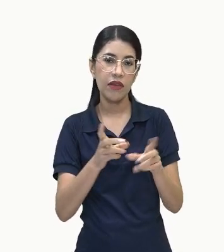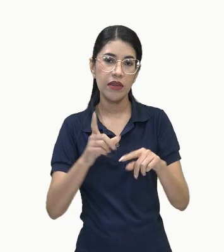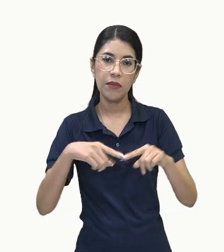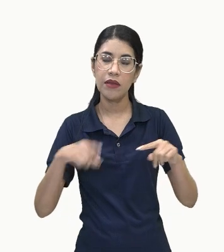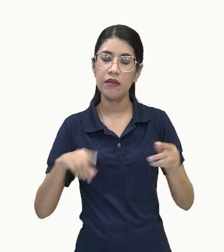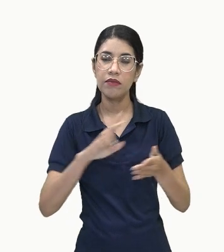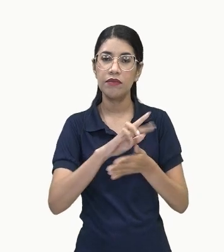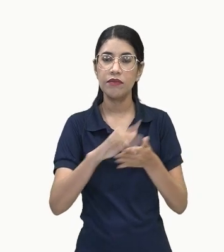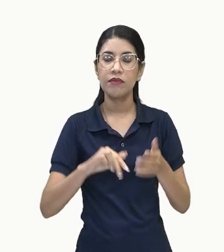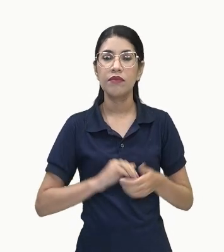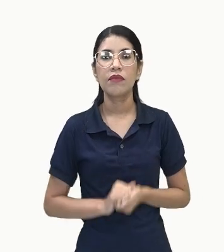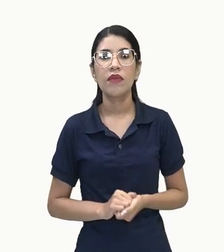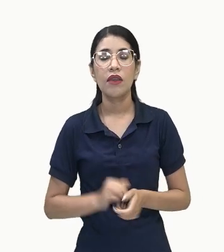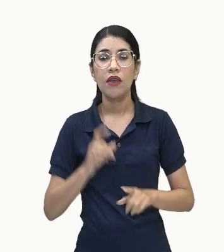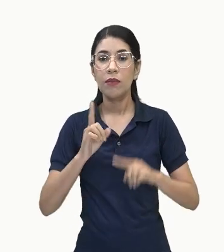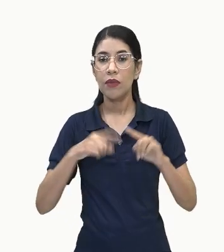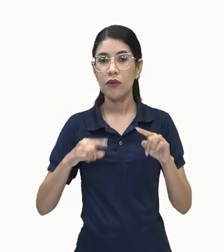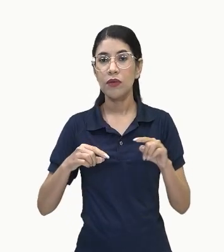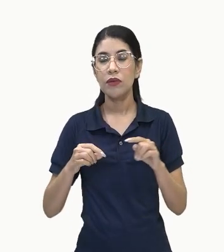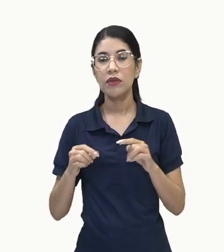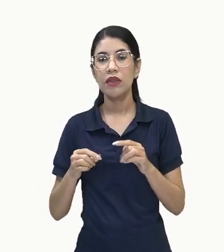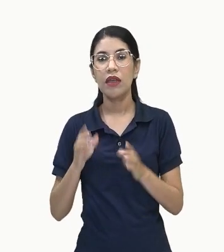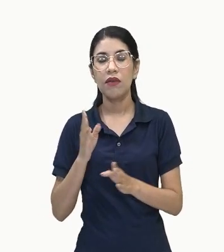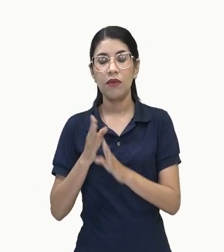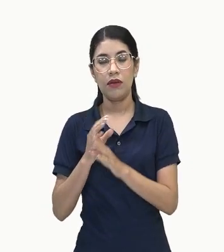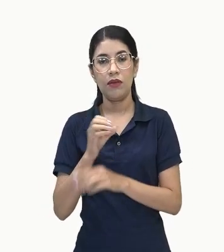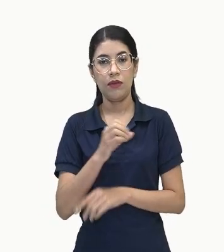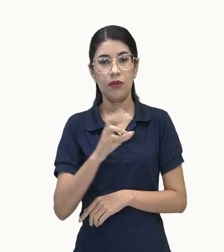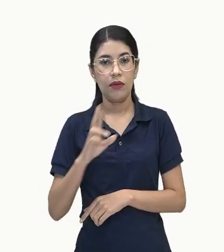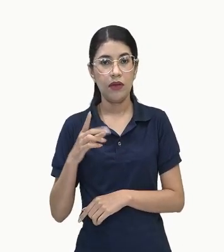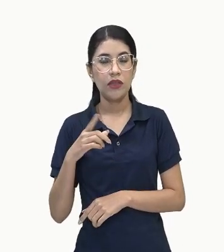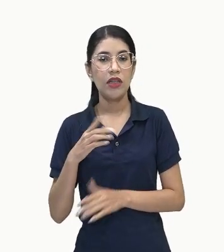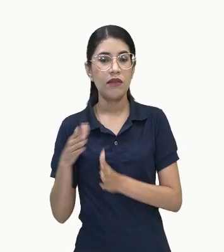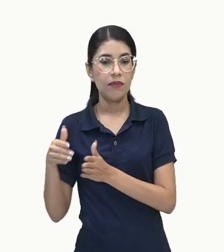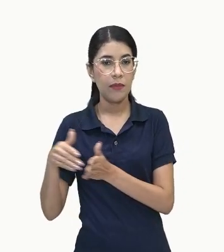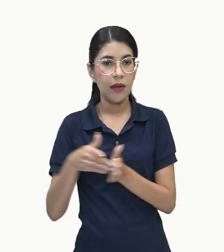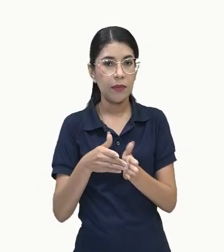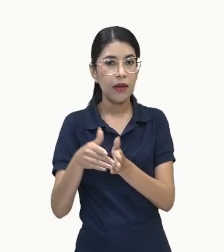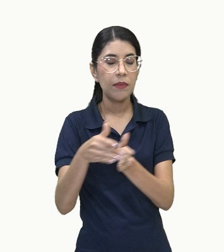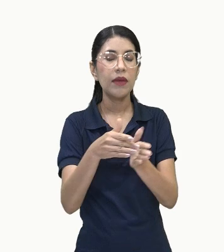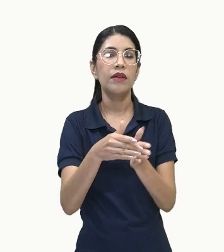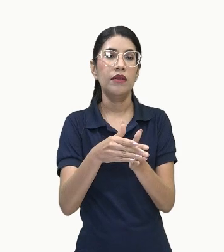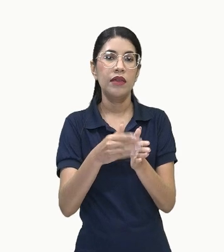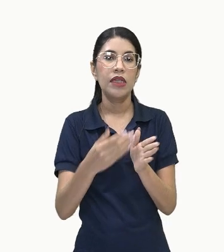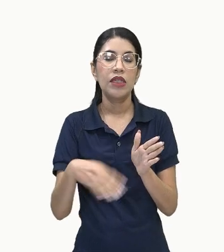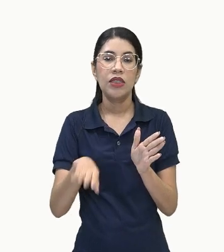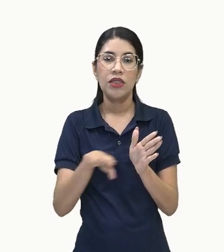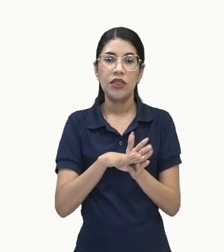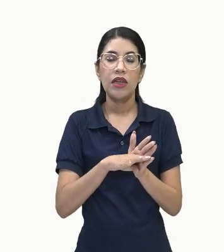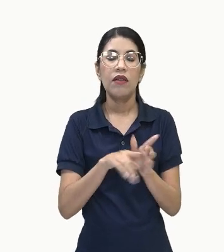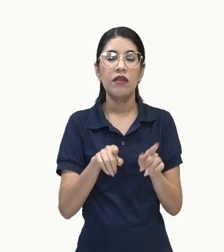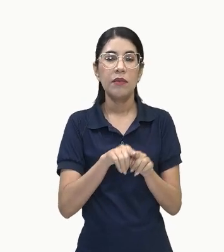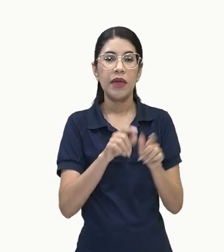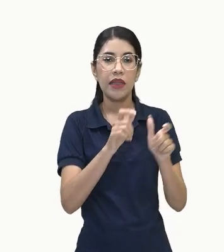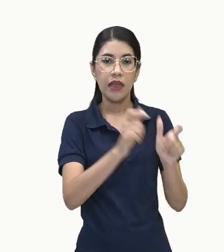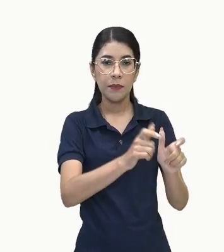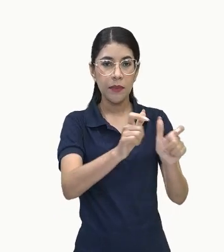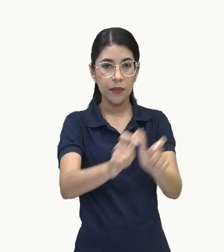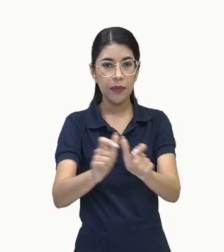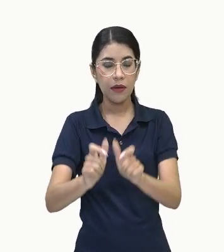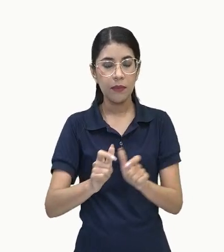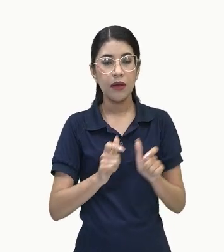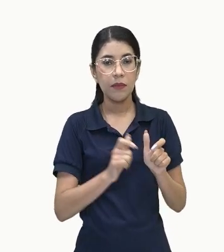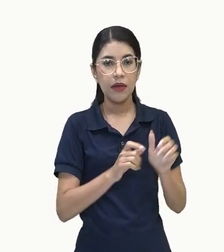Os produtos que vinham do Oriente passavam por essas rotas comerciais e abastecendo, por assim dizer, as